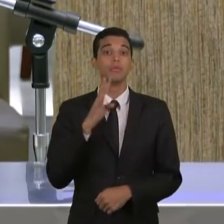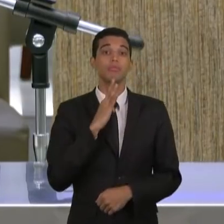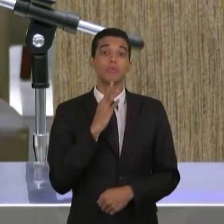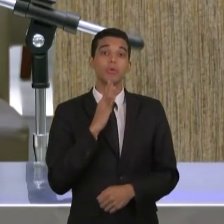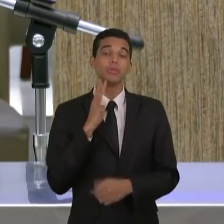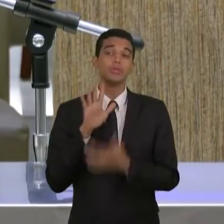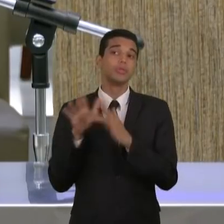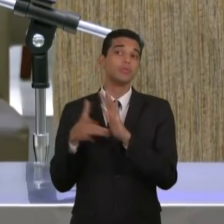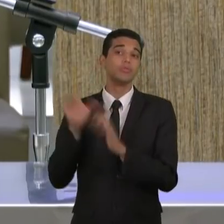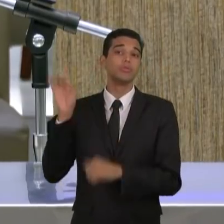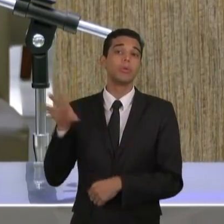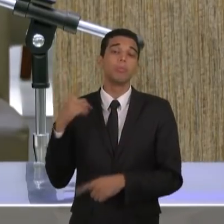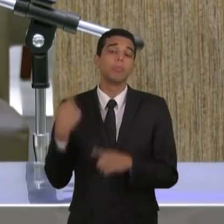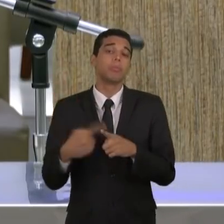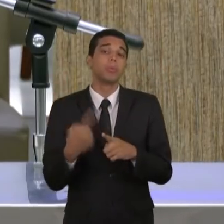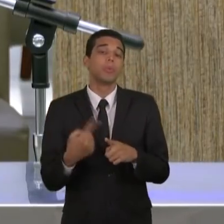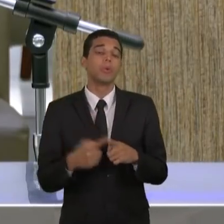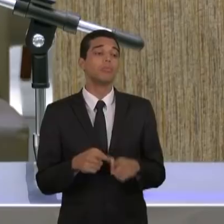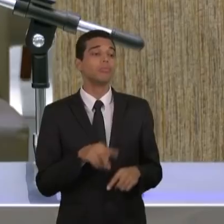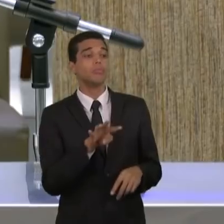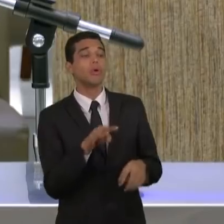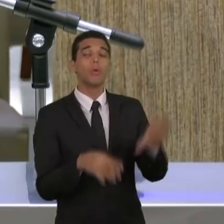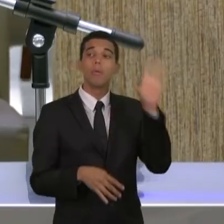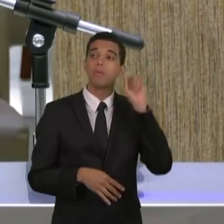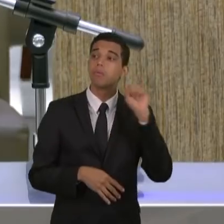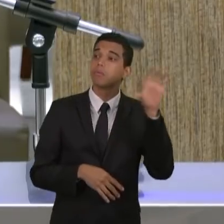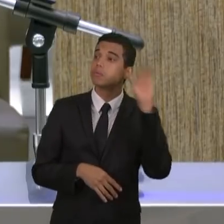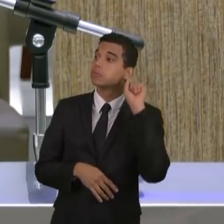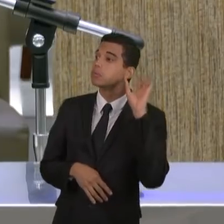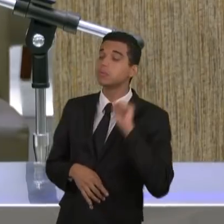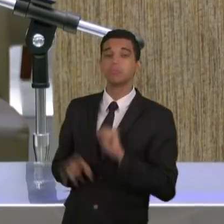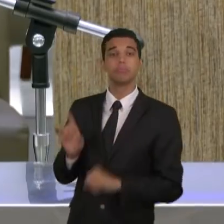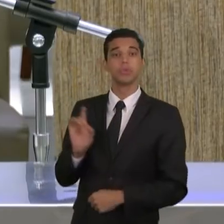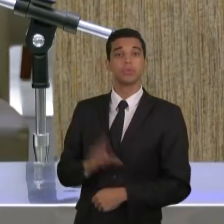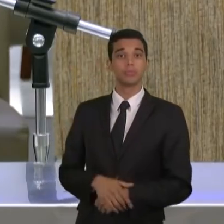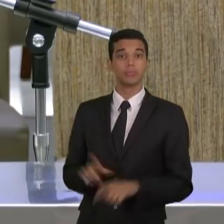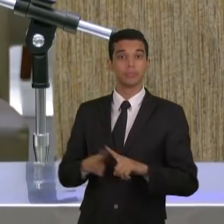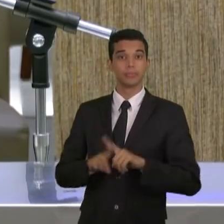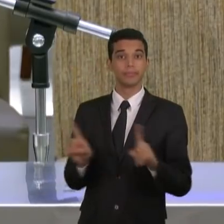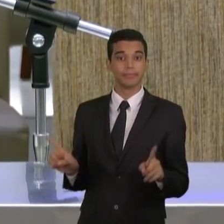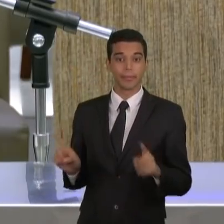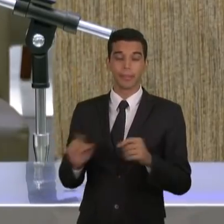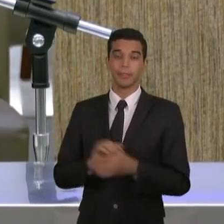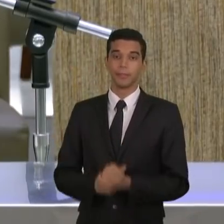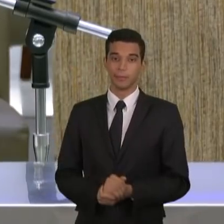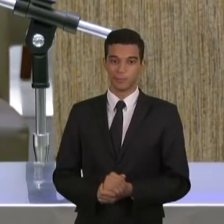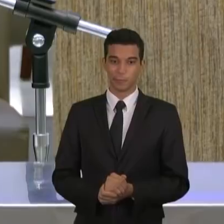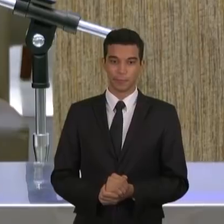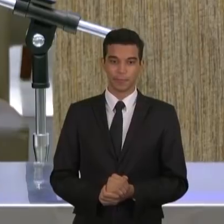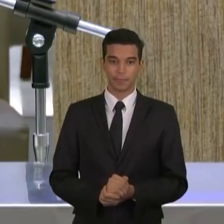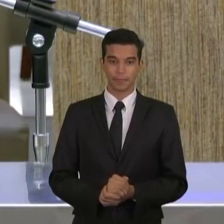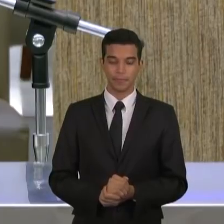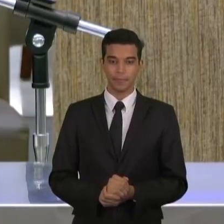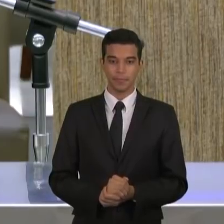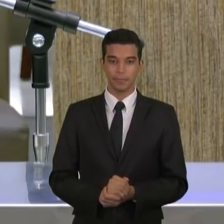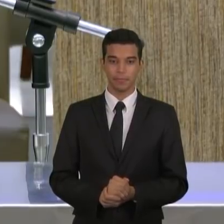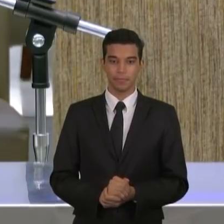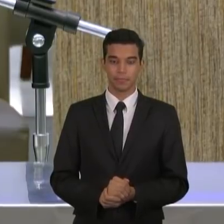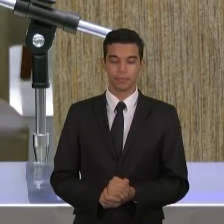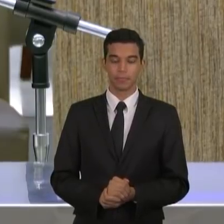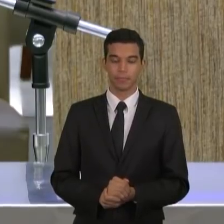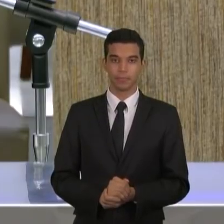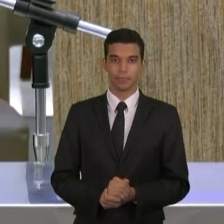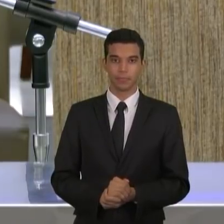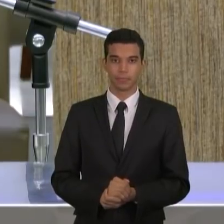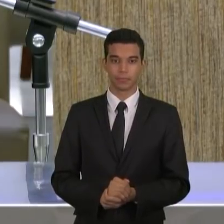Jó não é no capítulo número 42 de Jó depois de tudo o que acontece depois de todo o questionamento depois da manifestação da